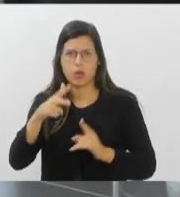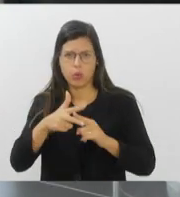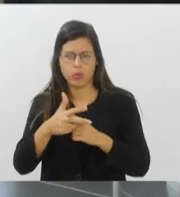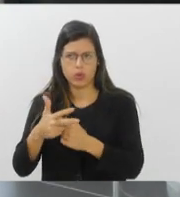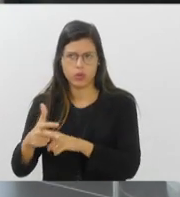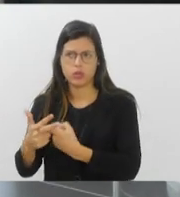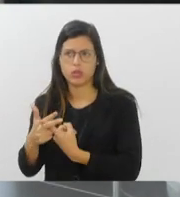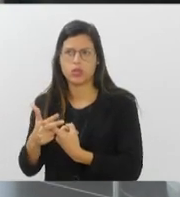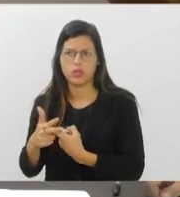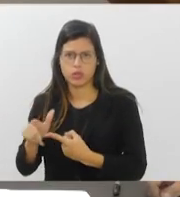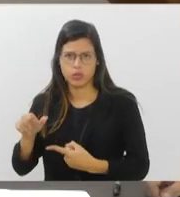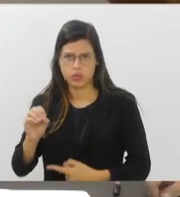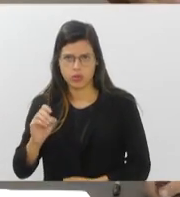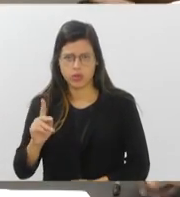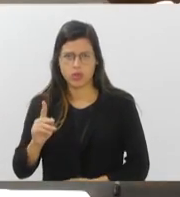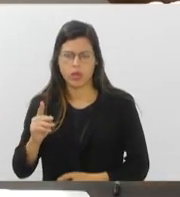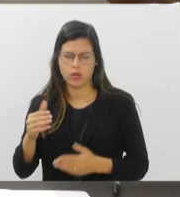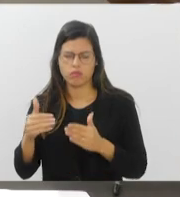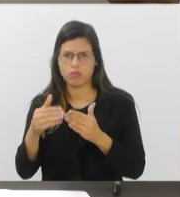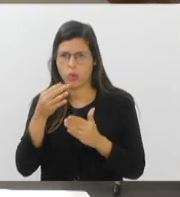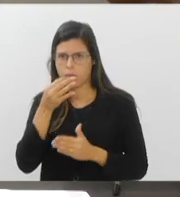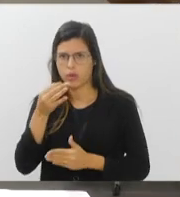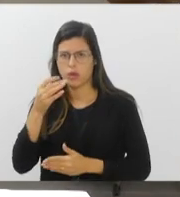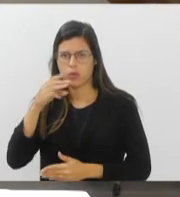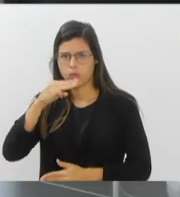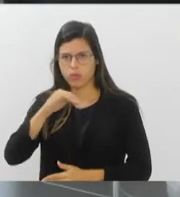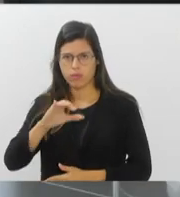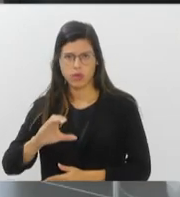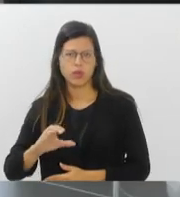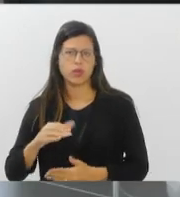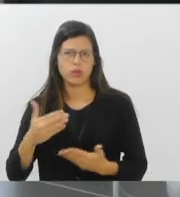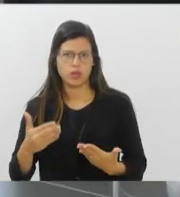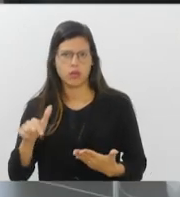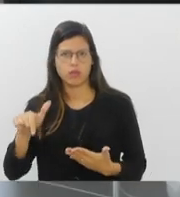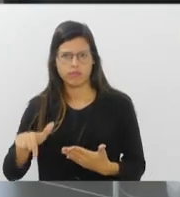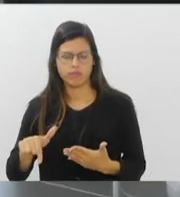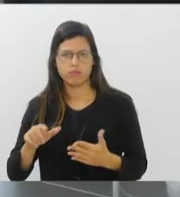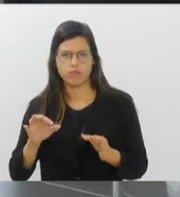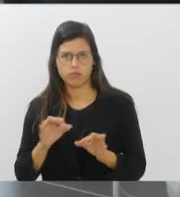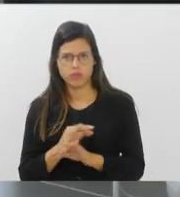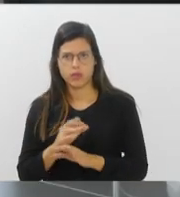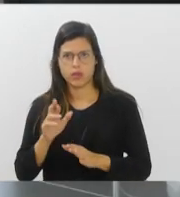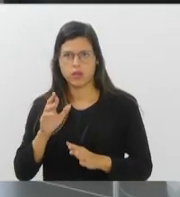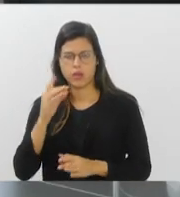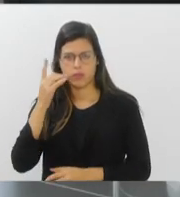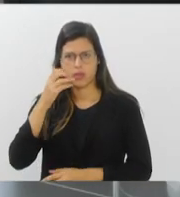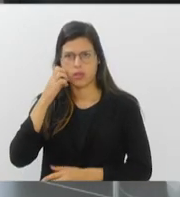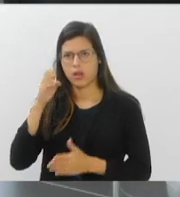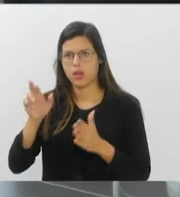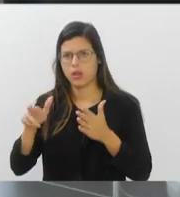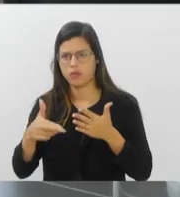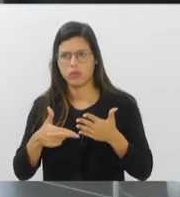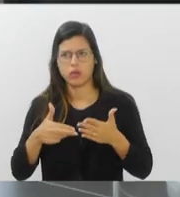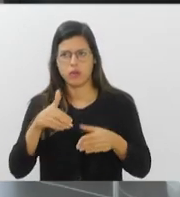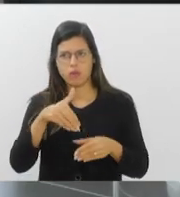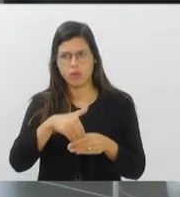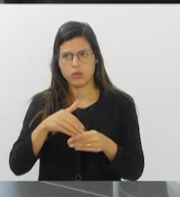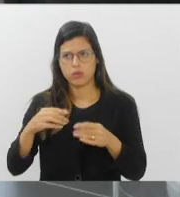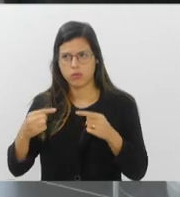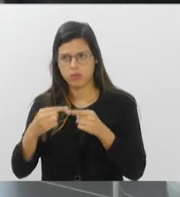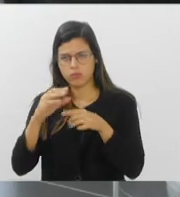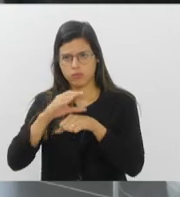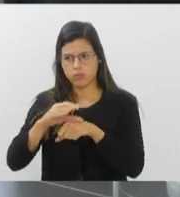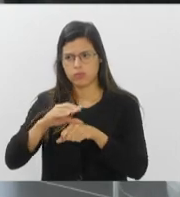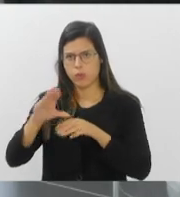com o deputado Mink. Okay. Pode ser? Perfeito. Então, designada a deputada Élica Takimoto a relatora, e apresento o voto pela constitucionalidade